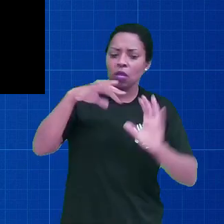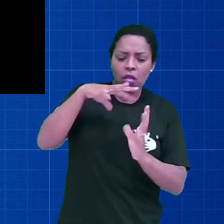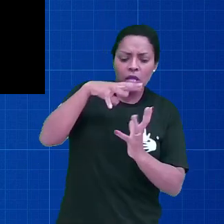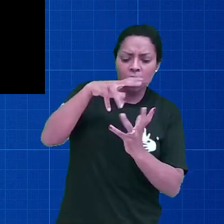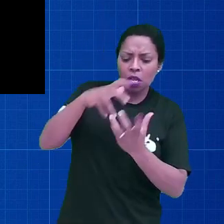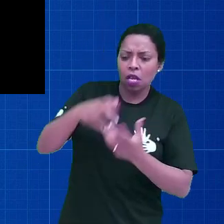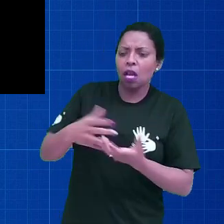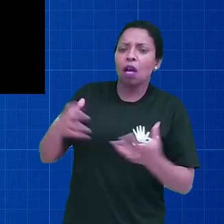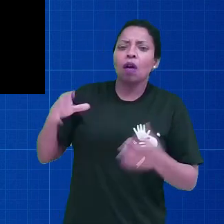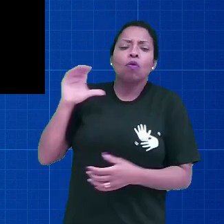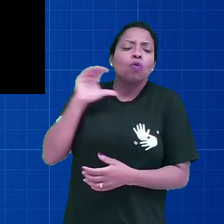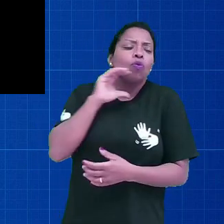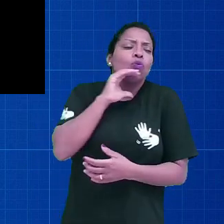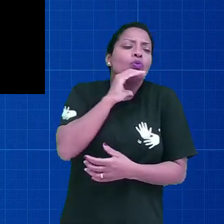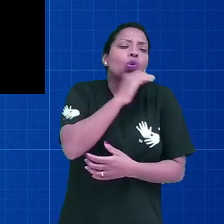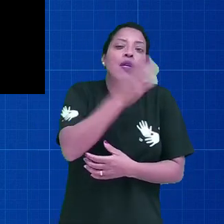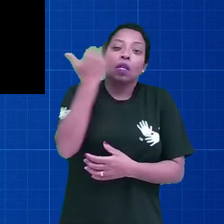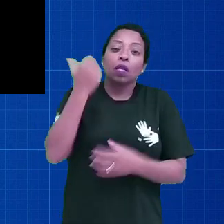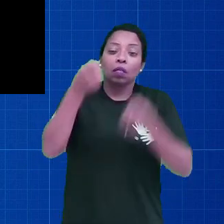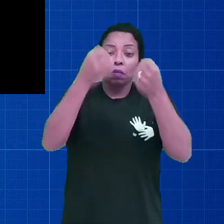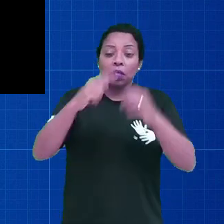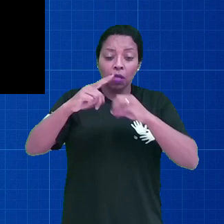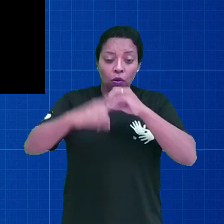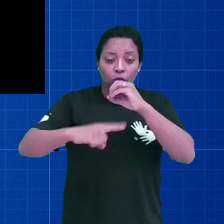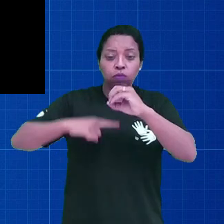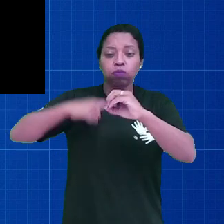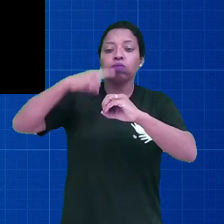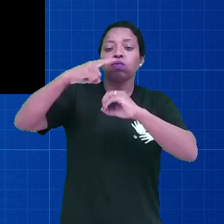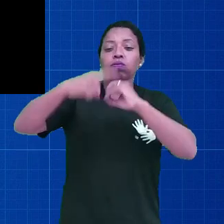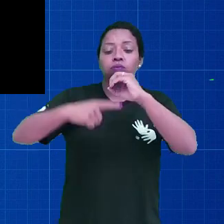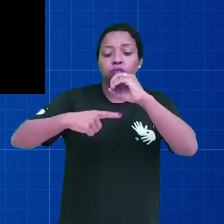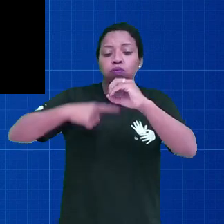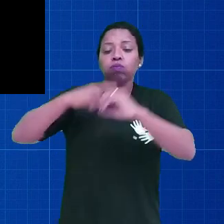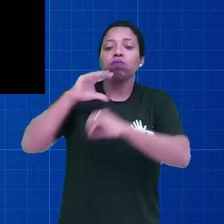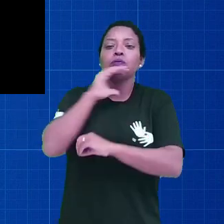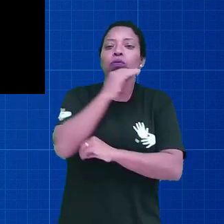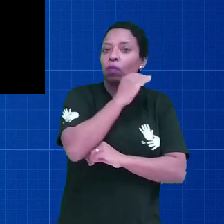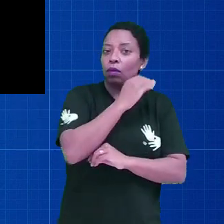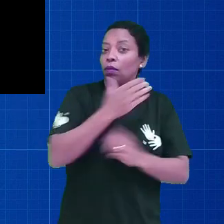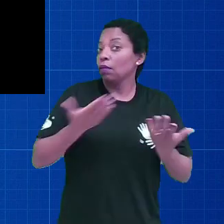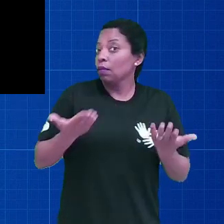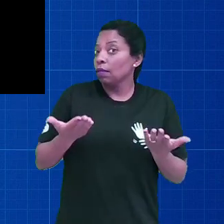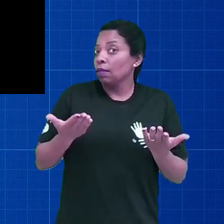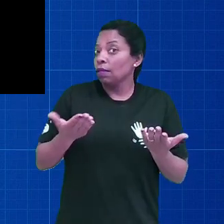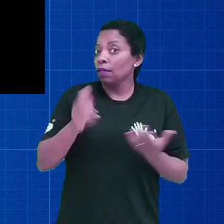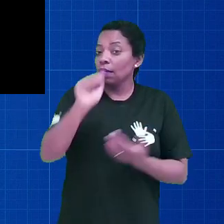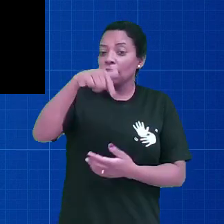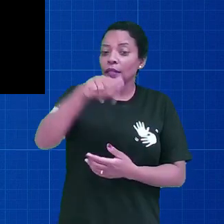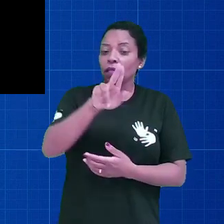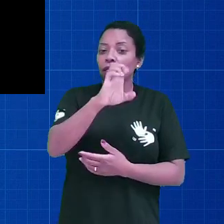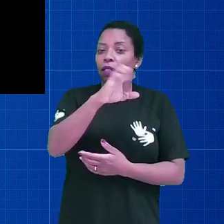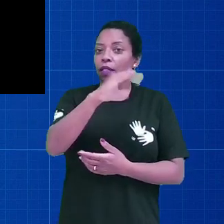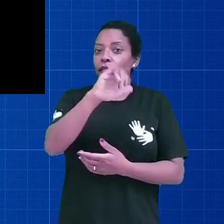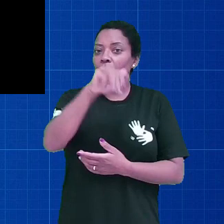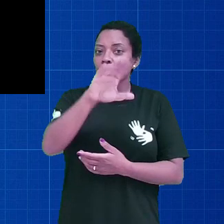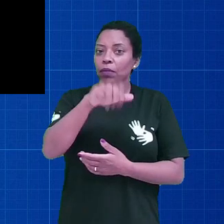está esquentando, e antigamente se falava muito em aquecimento global. Como as simulações não